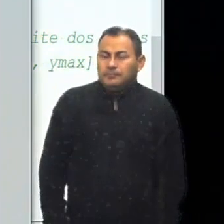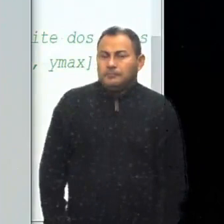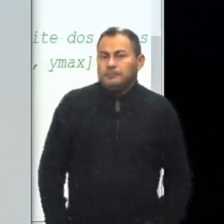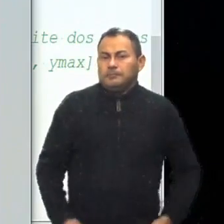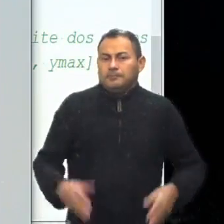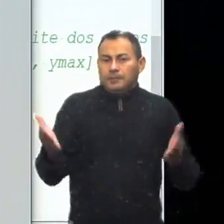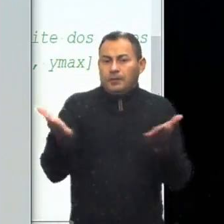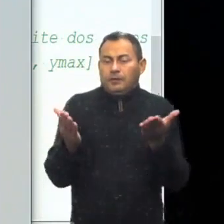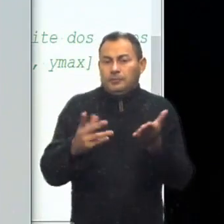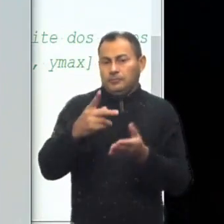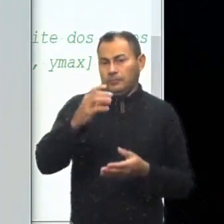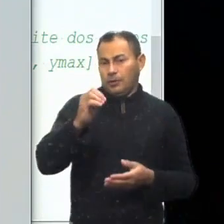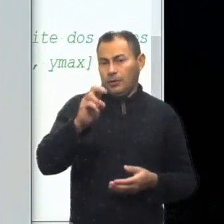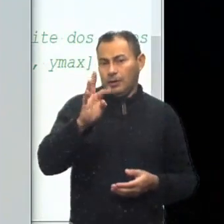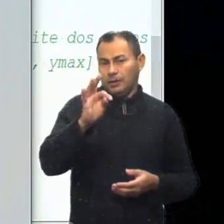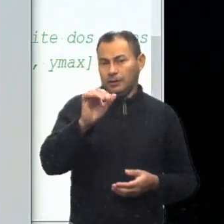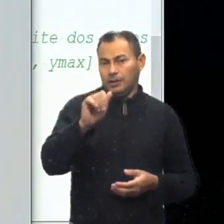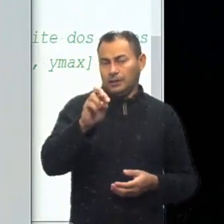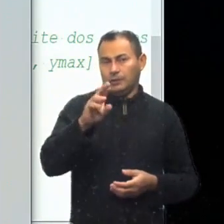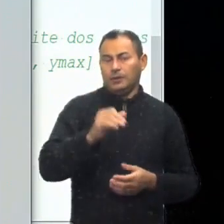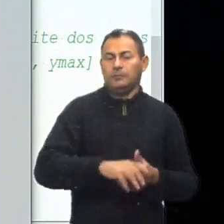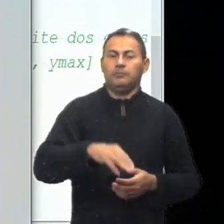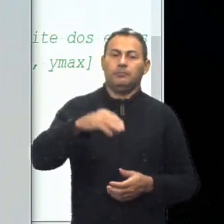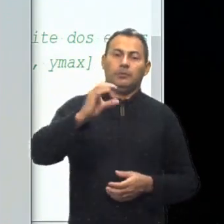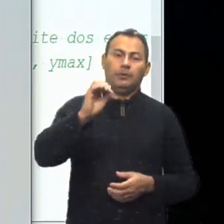Então agora a portadora está modulada.